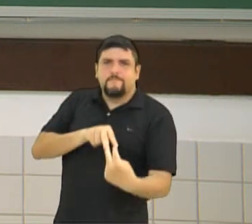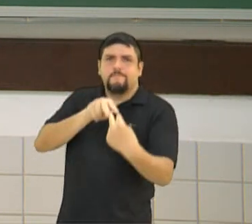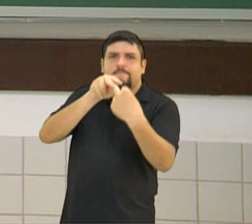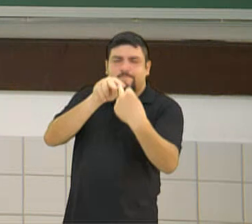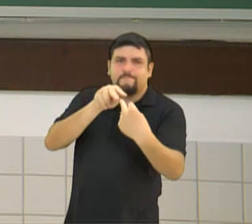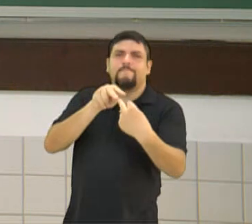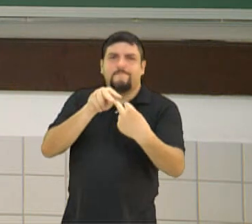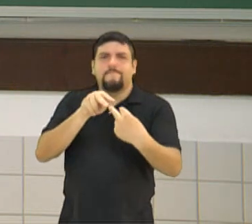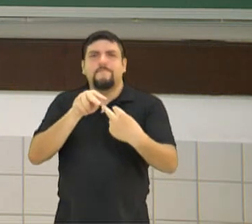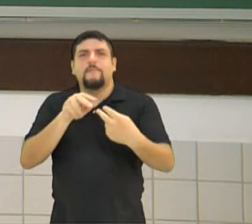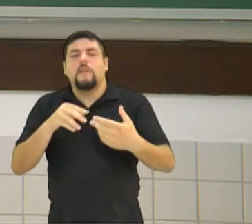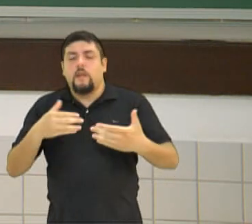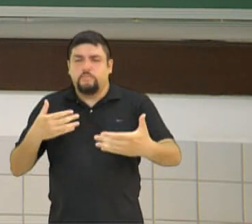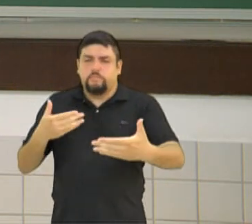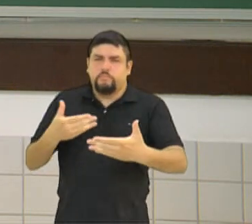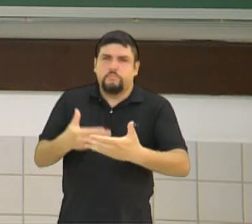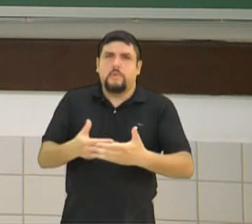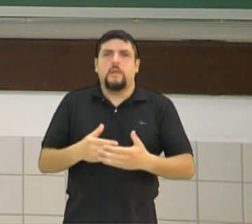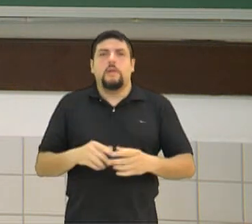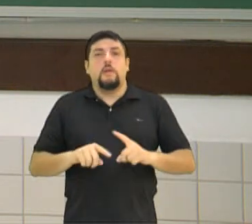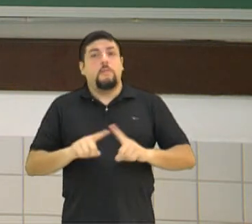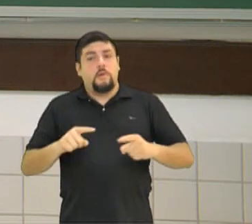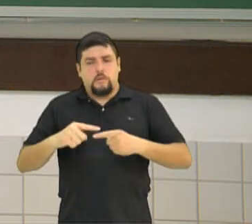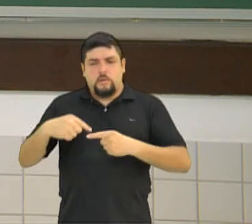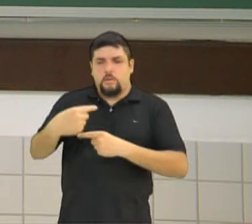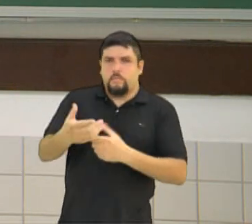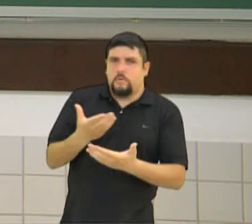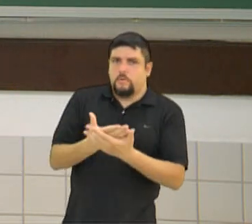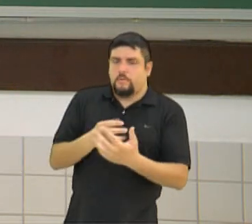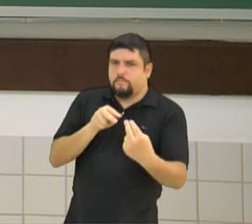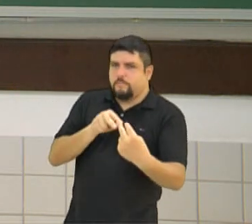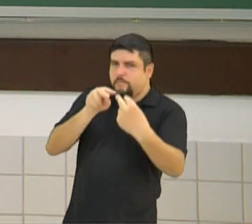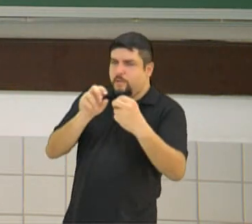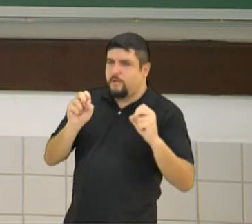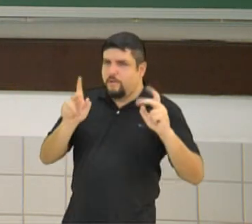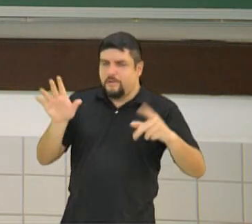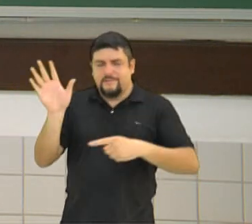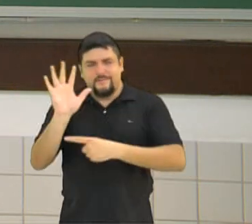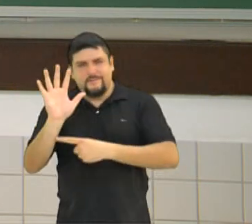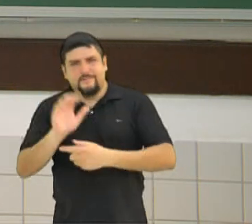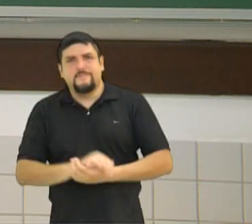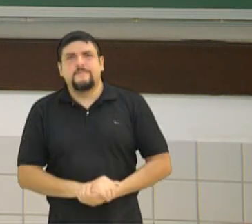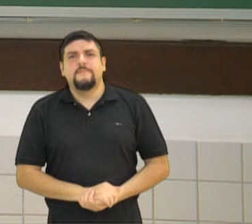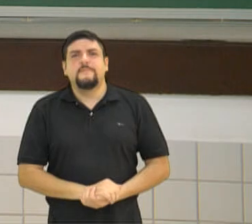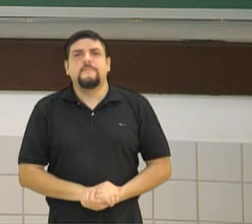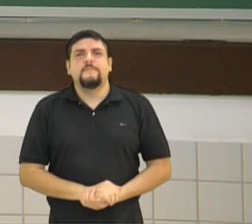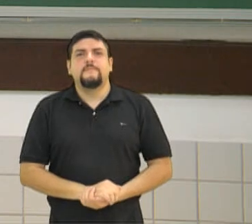senhoras e senhores. Ficamos por aqui, mas na próxima aula a gente se encontra de novo, tá bom? Tchau, pessoal!